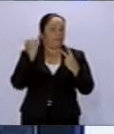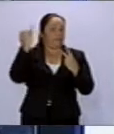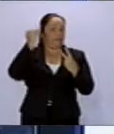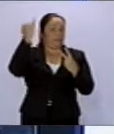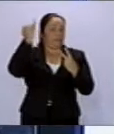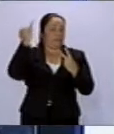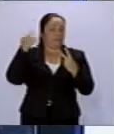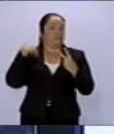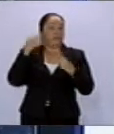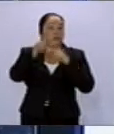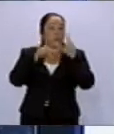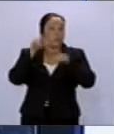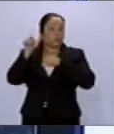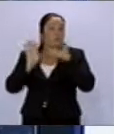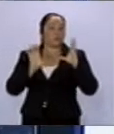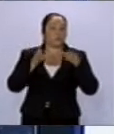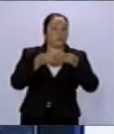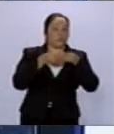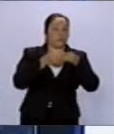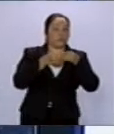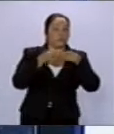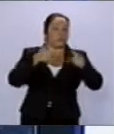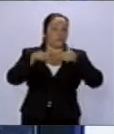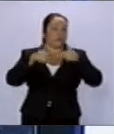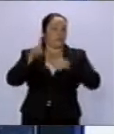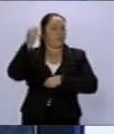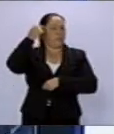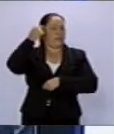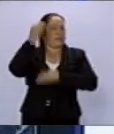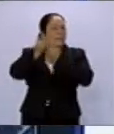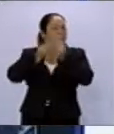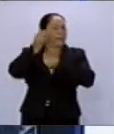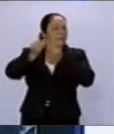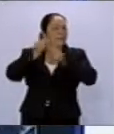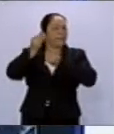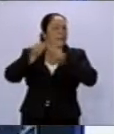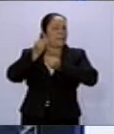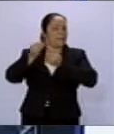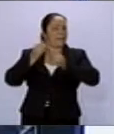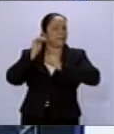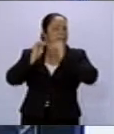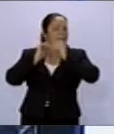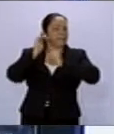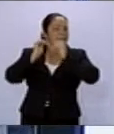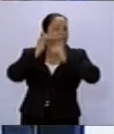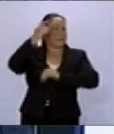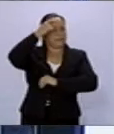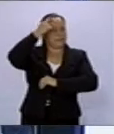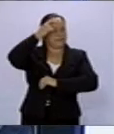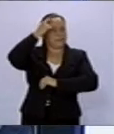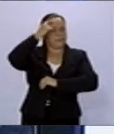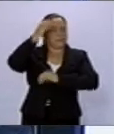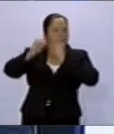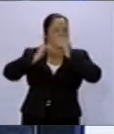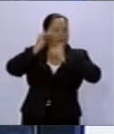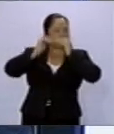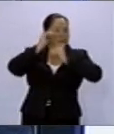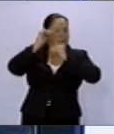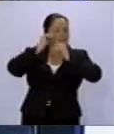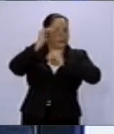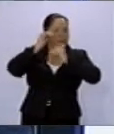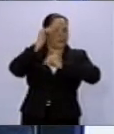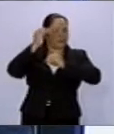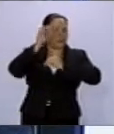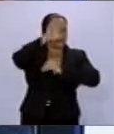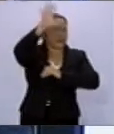estabelecemos um grupo de trabalho no ministério da saúde para pensar essa lógica da carreira para as áreas de difícil movimento em regiões difícil acesso